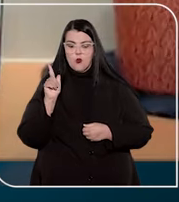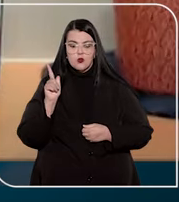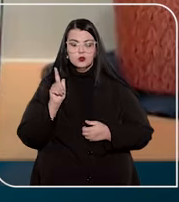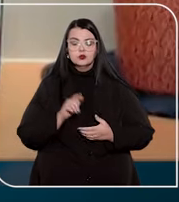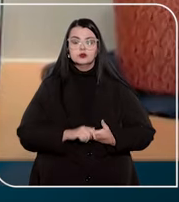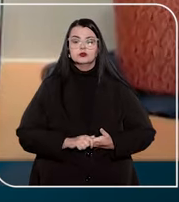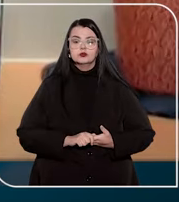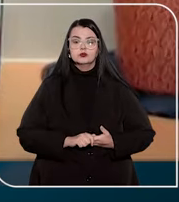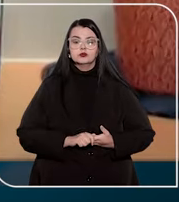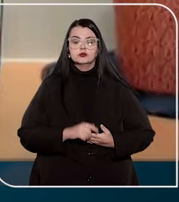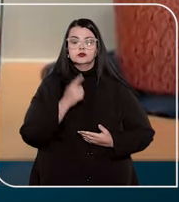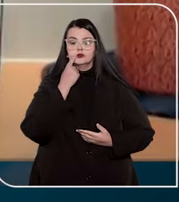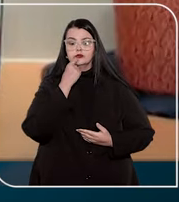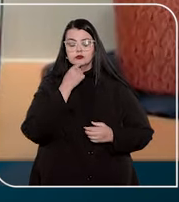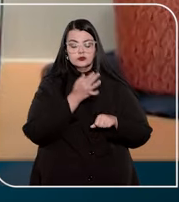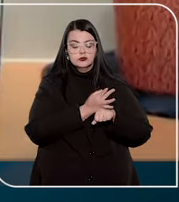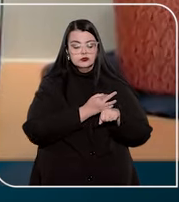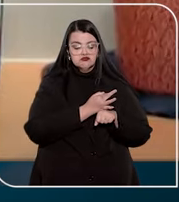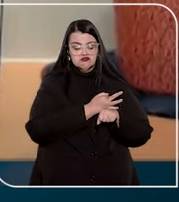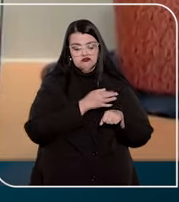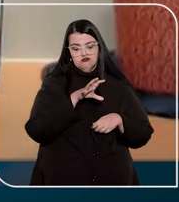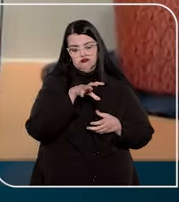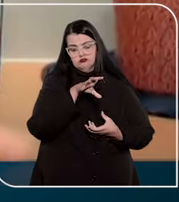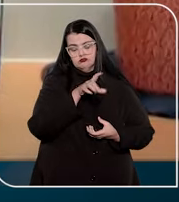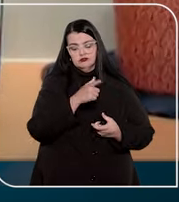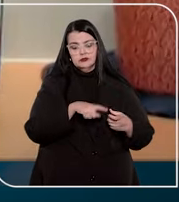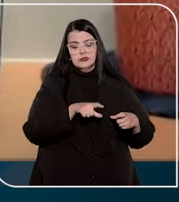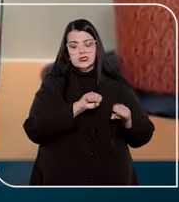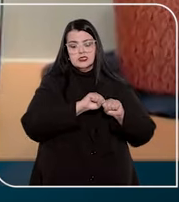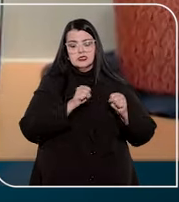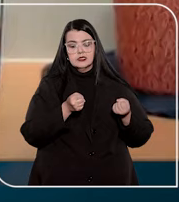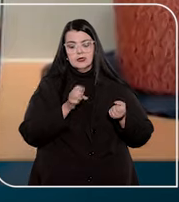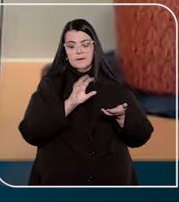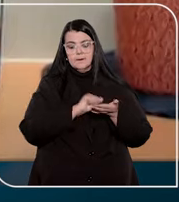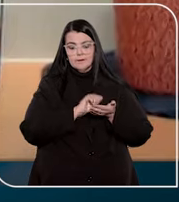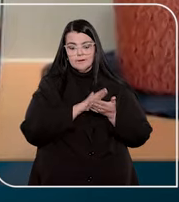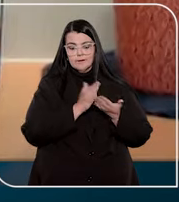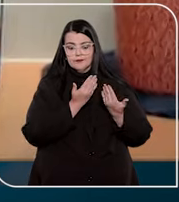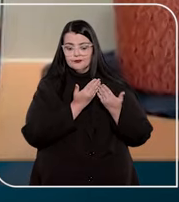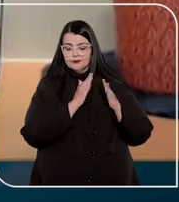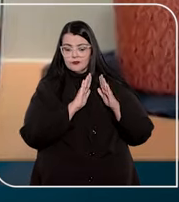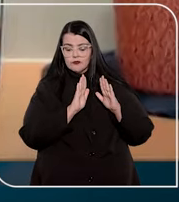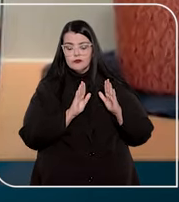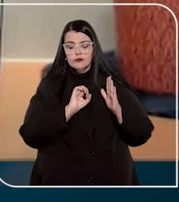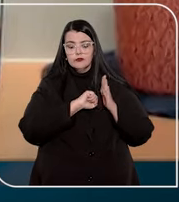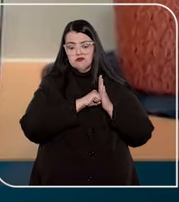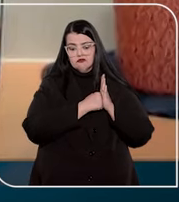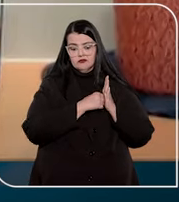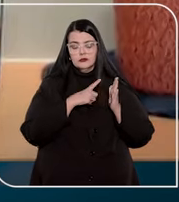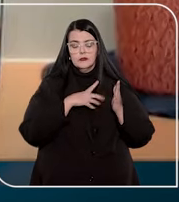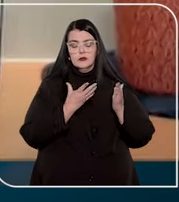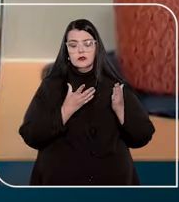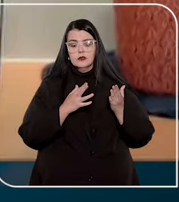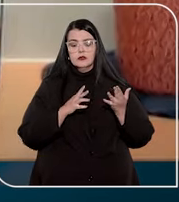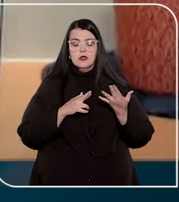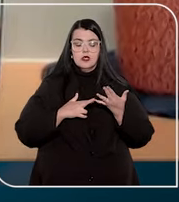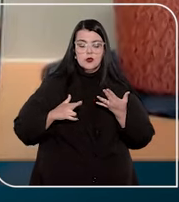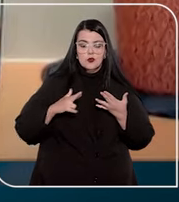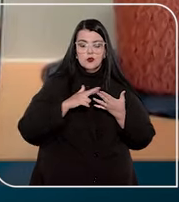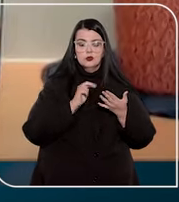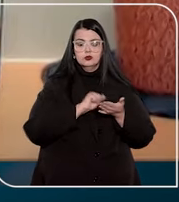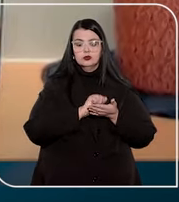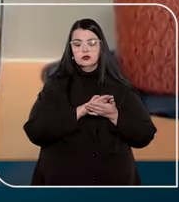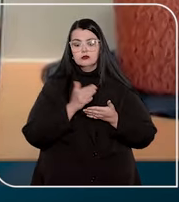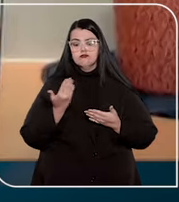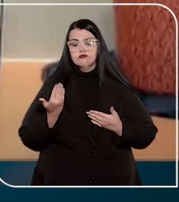óbice de um feriado local, uma indisponibilidade do sistema ou algo parecido, que me impeça de interpor recurso, esse vai